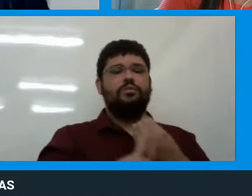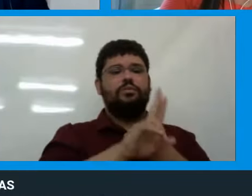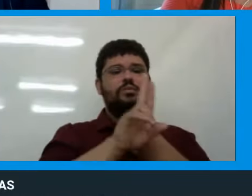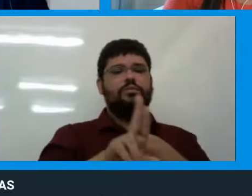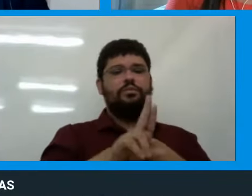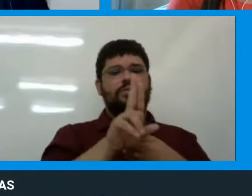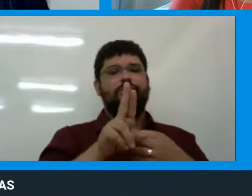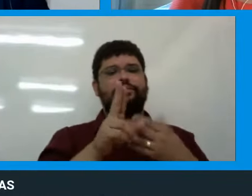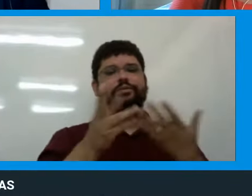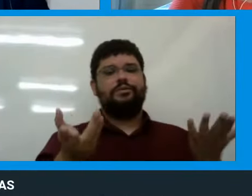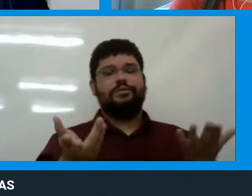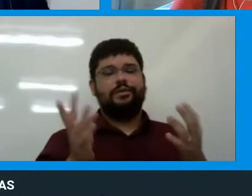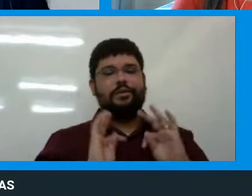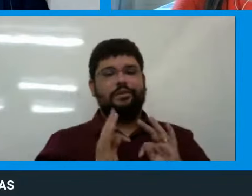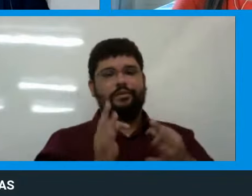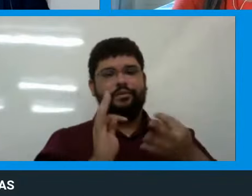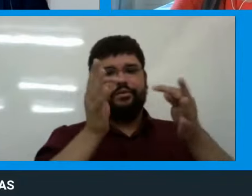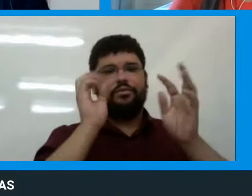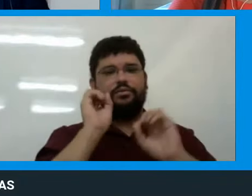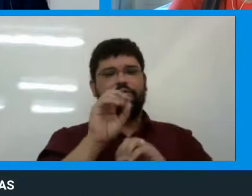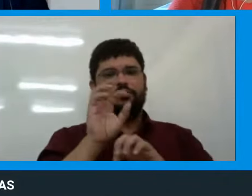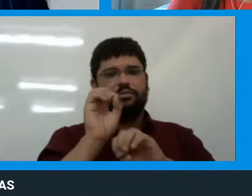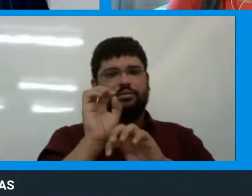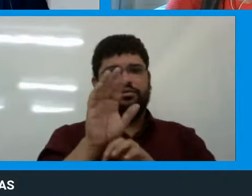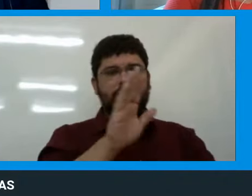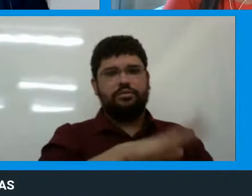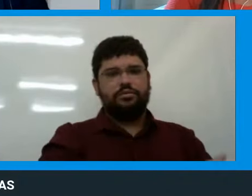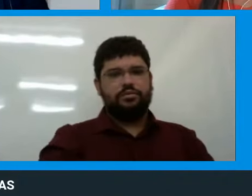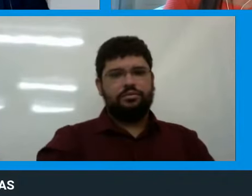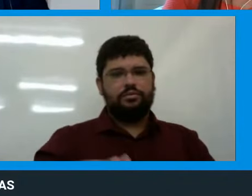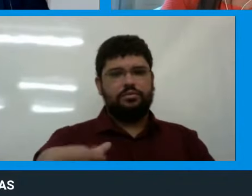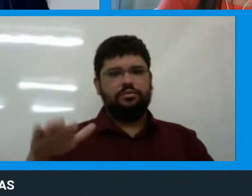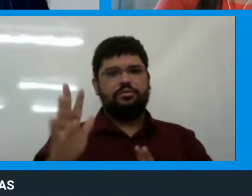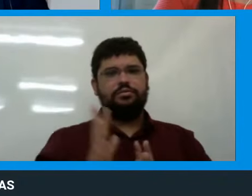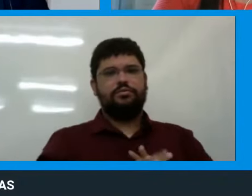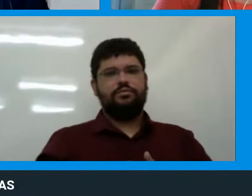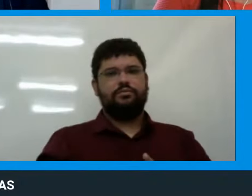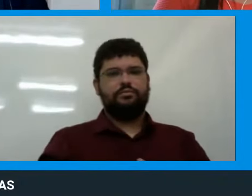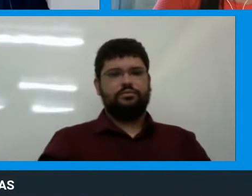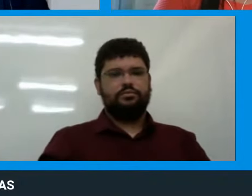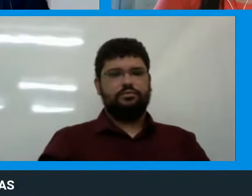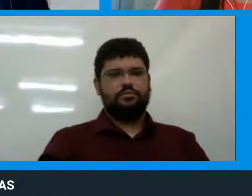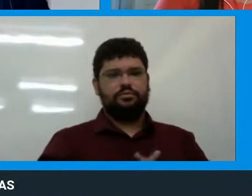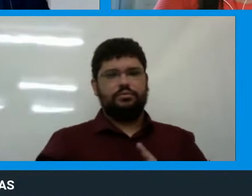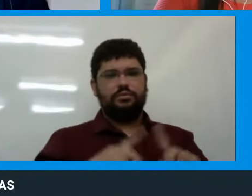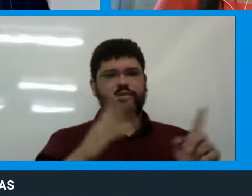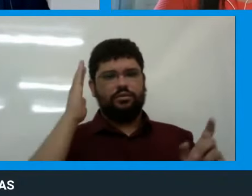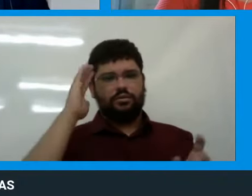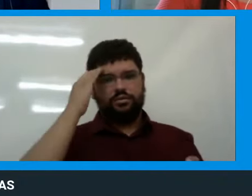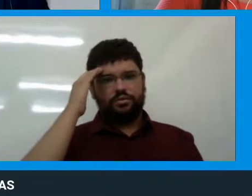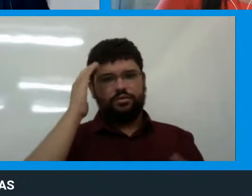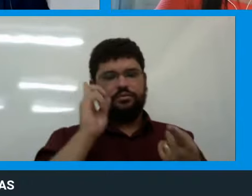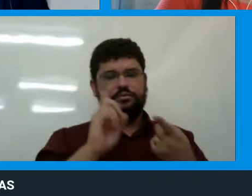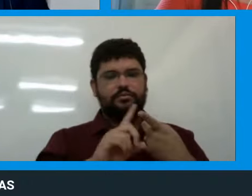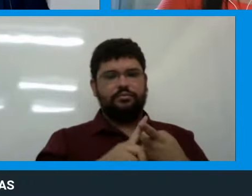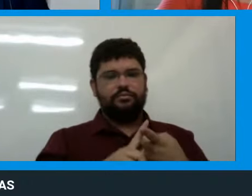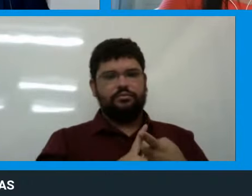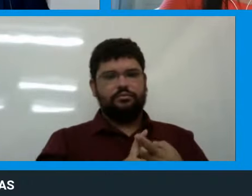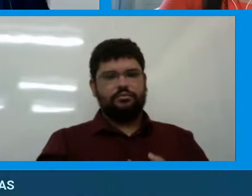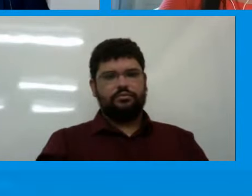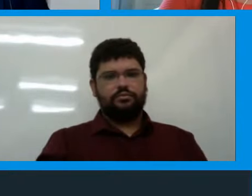uma ferramenta ideal para o ensino da educação infantil, mas eu compreendo também que